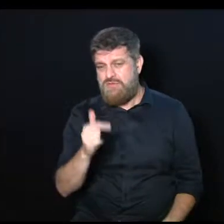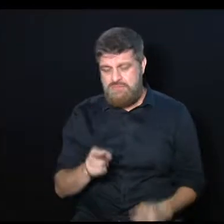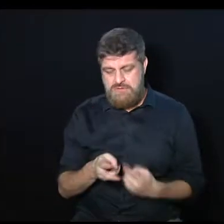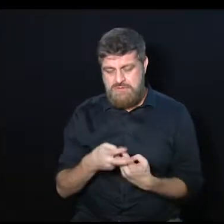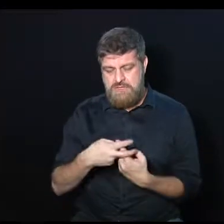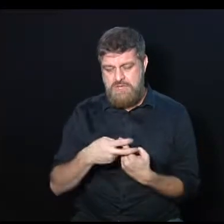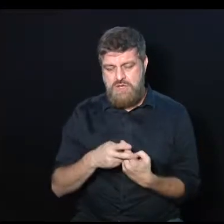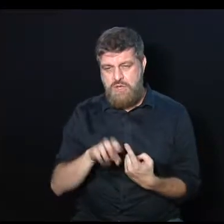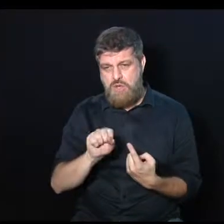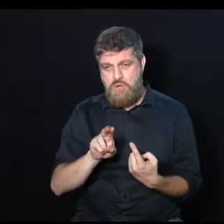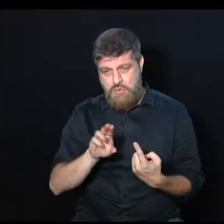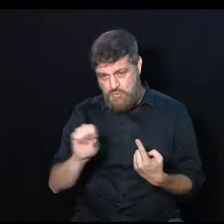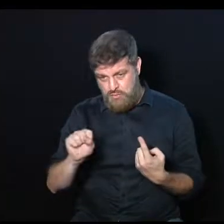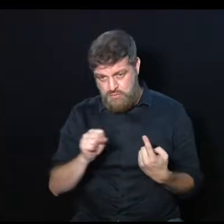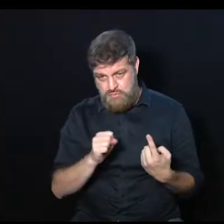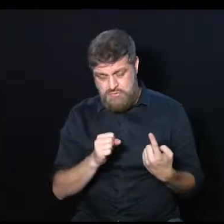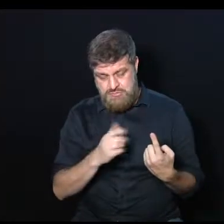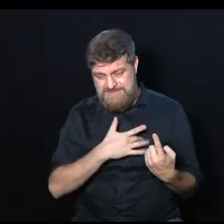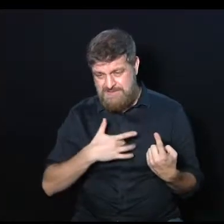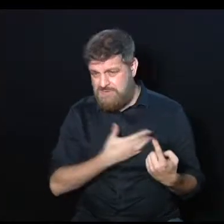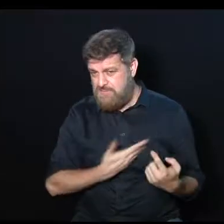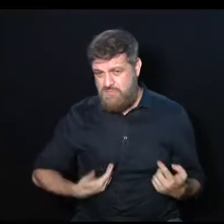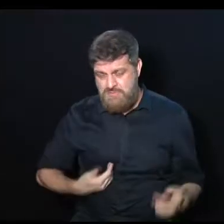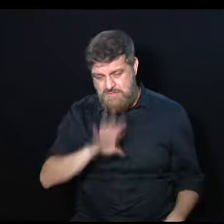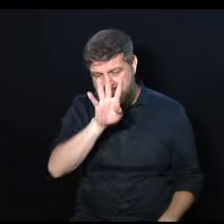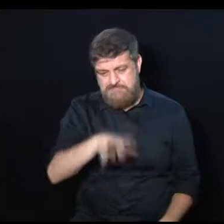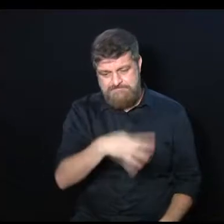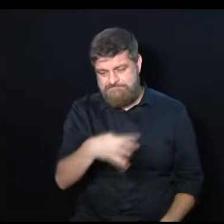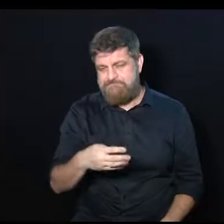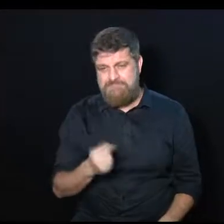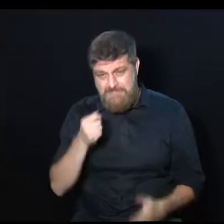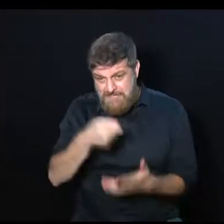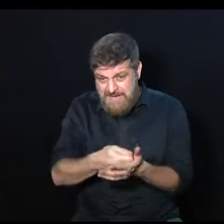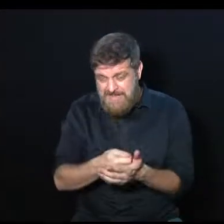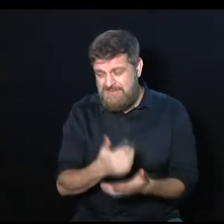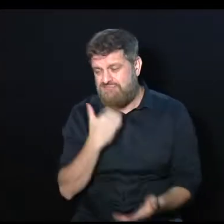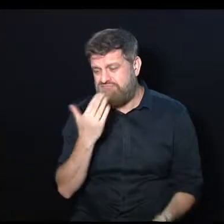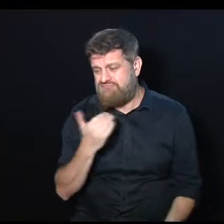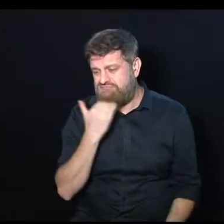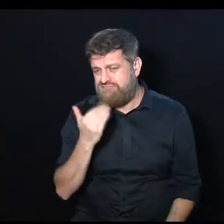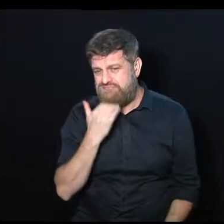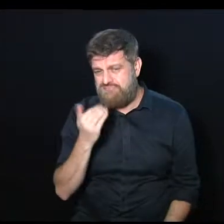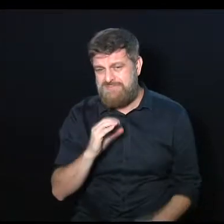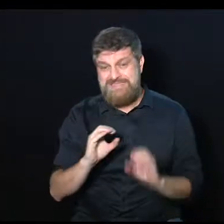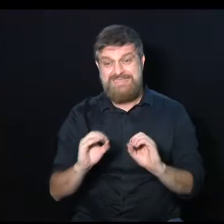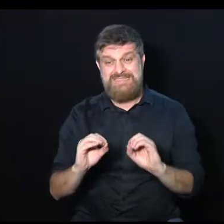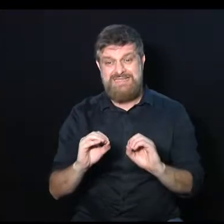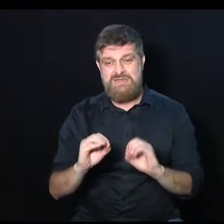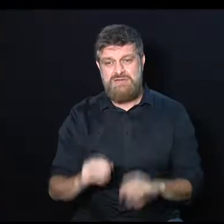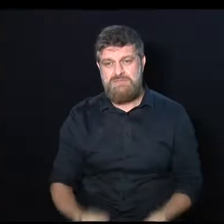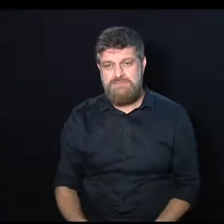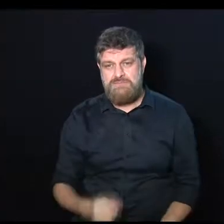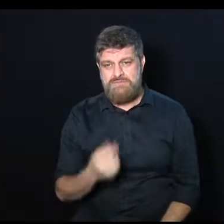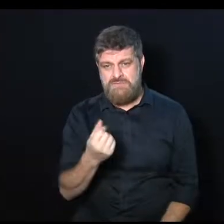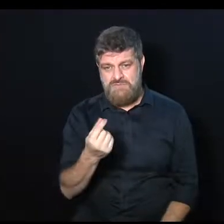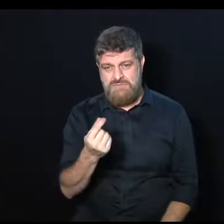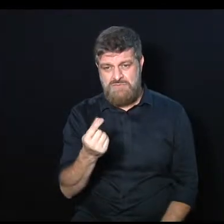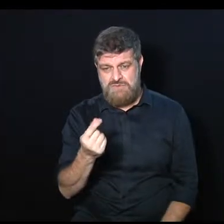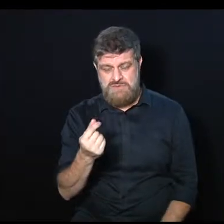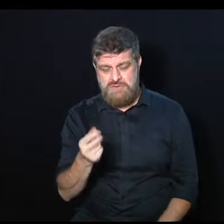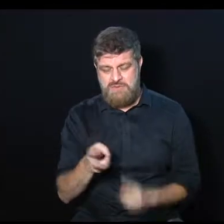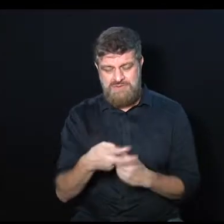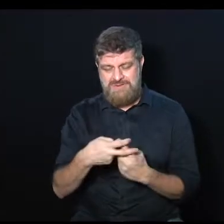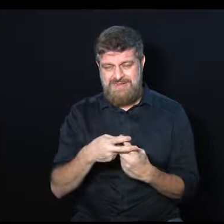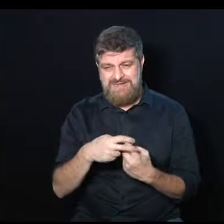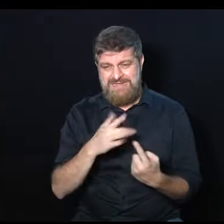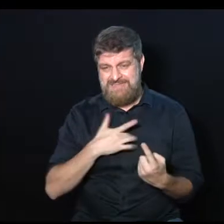para pagamento dessas teleinterconsultas. Não existe. Então, esse atendimento até hoje não é reconhecido. Não há recurso extrateto do Sistema Único de